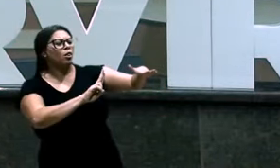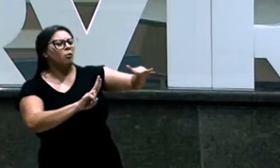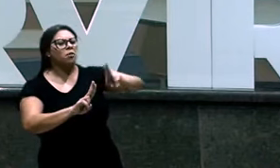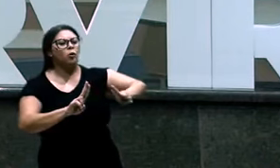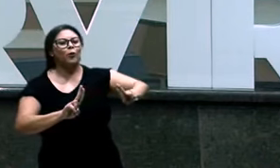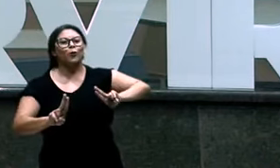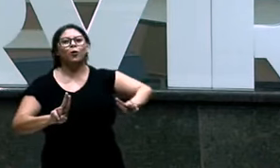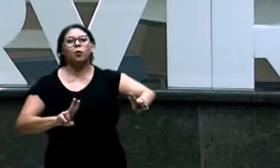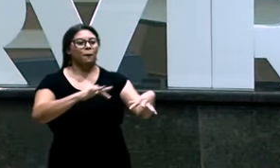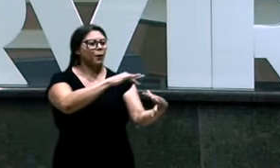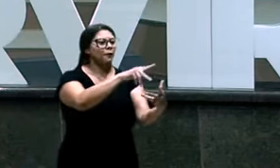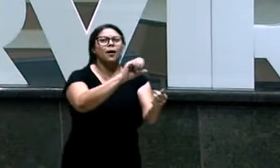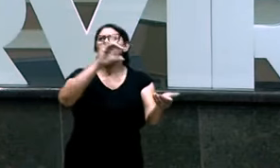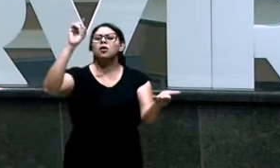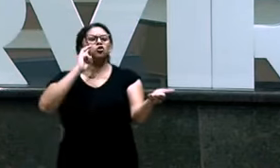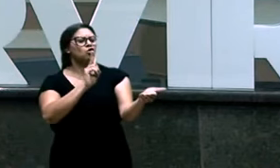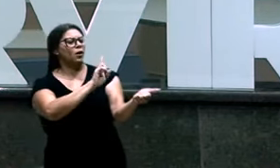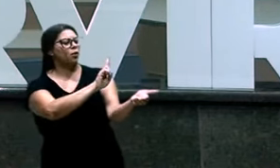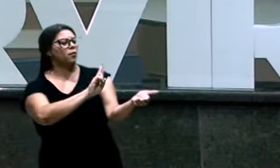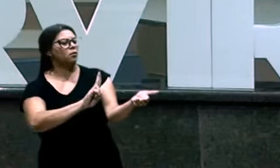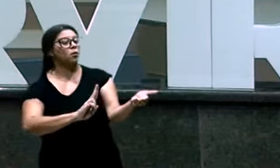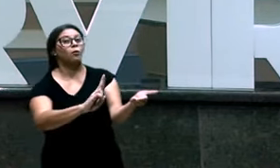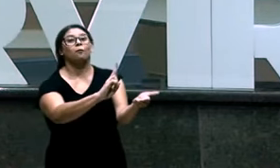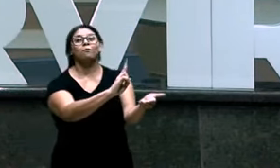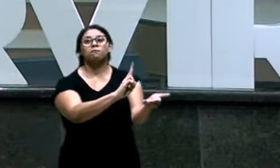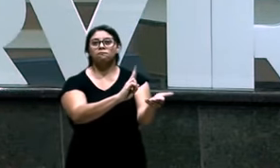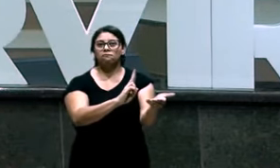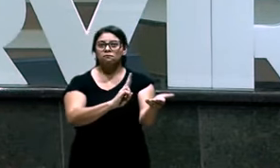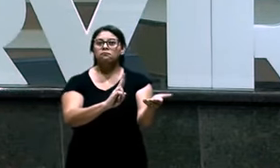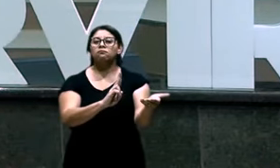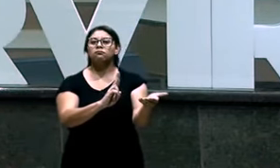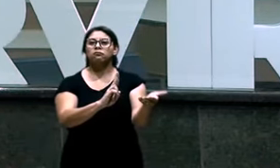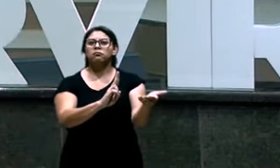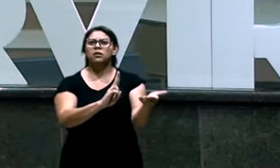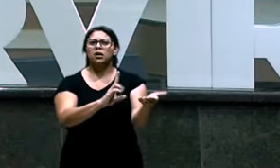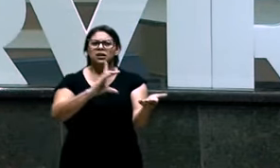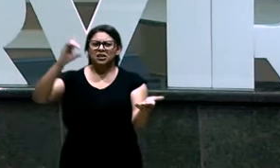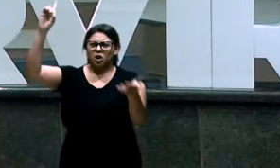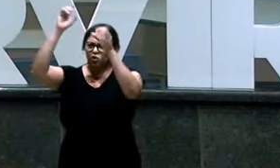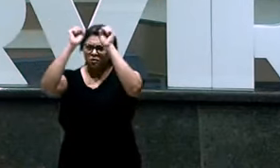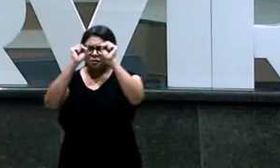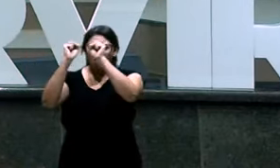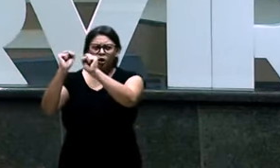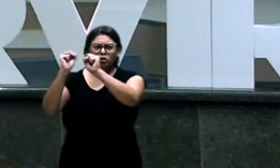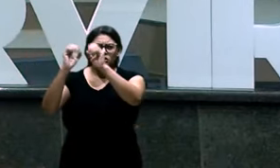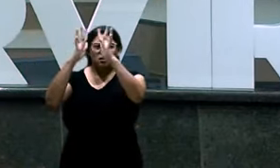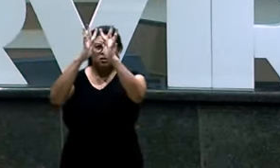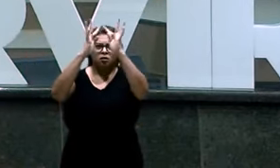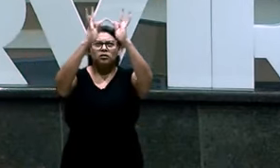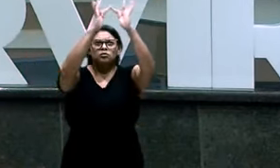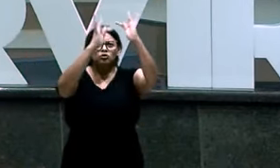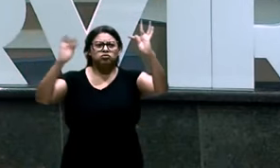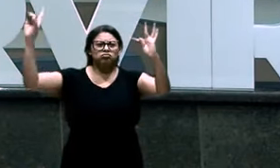na terra, no templo? Salomão já tem a resposta: claro que não, ele não pode. É por isso que